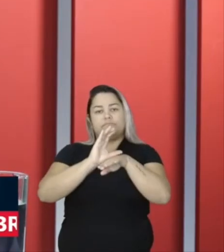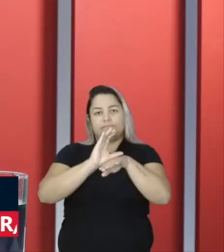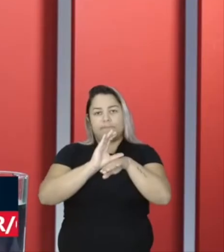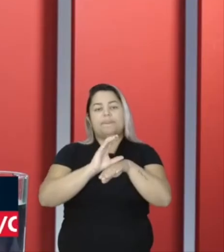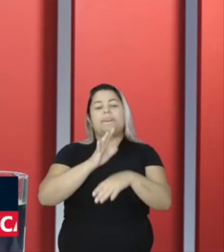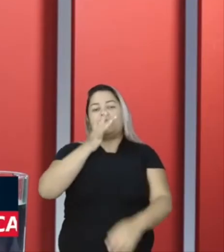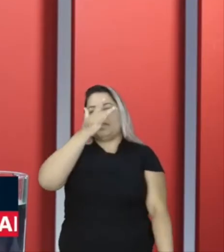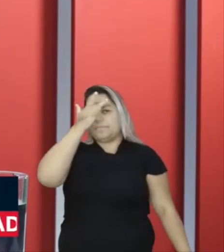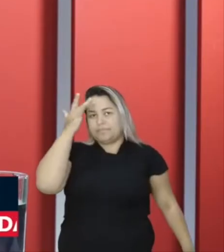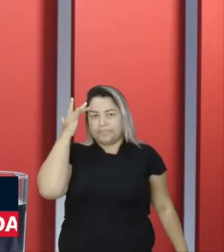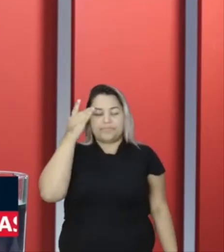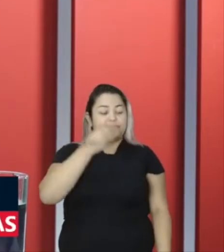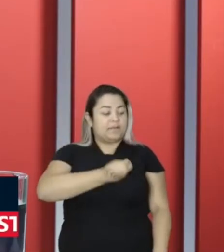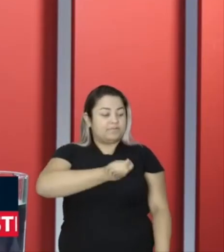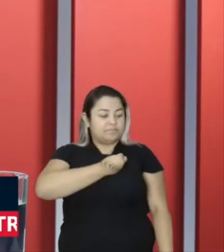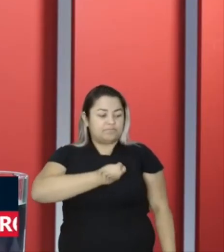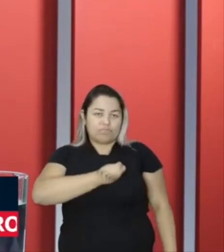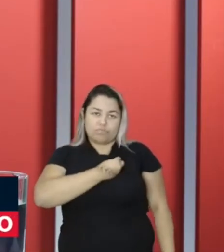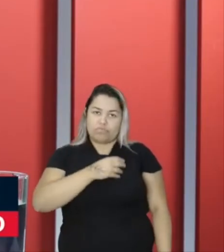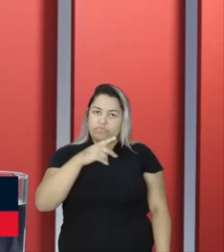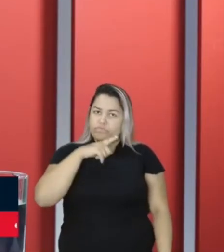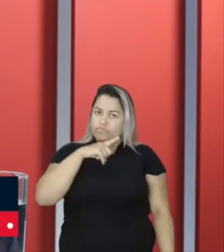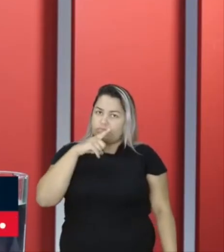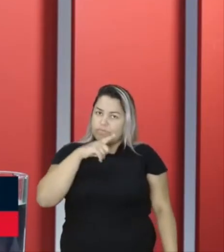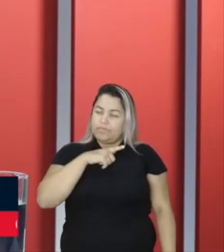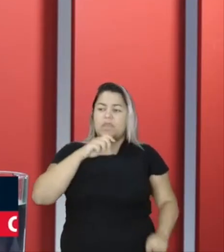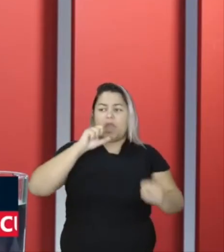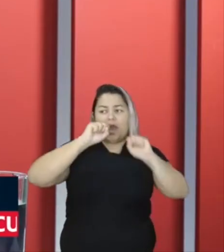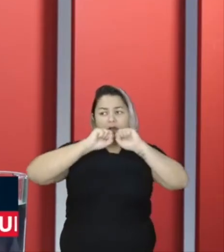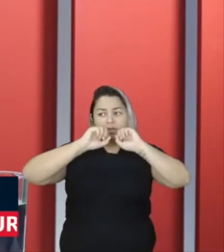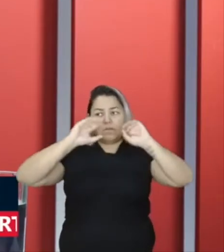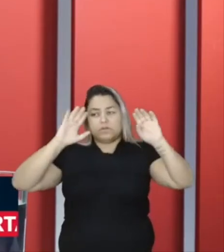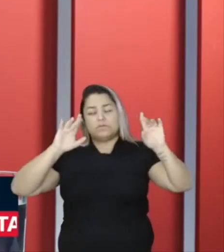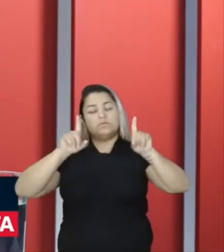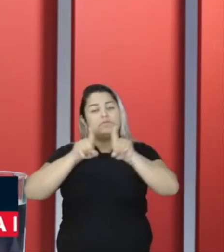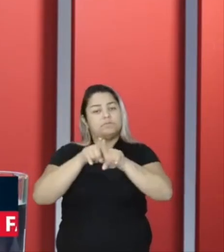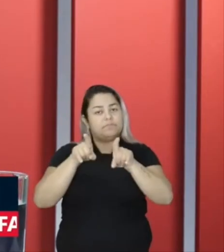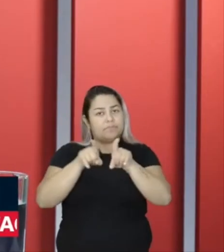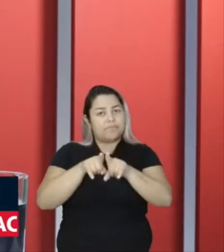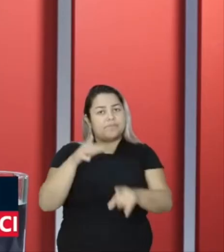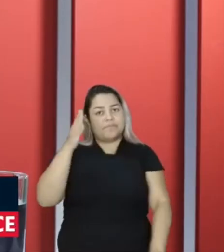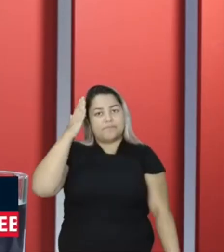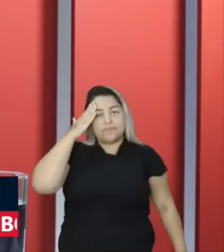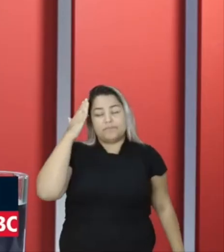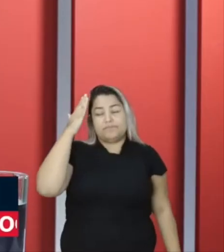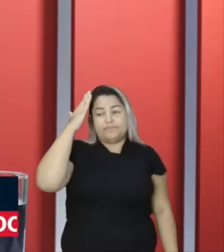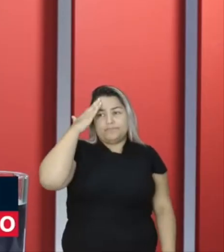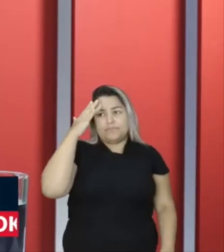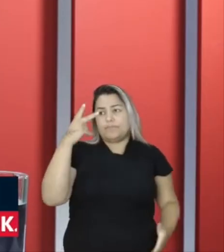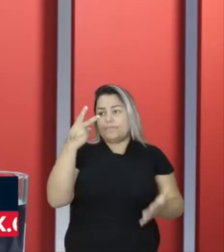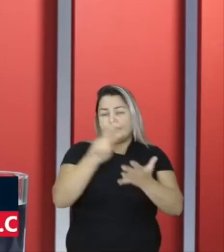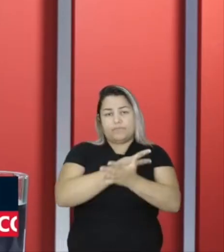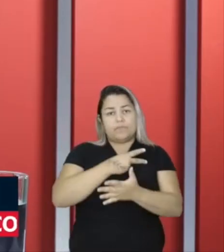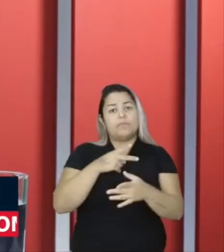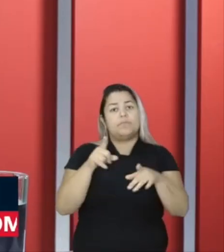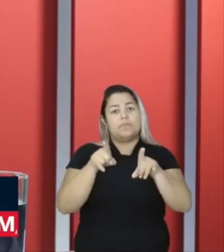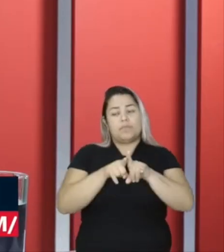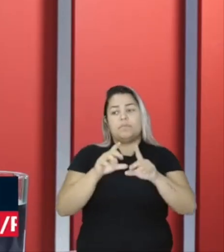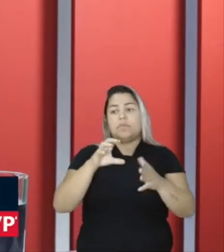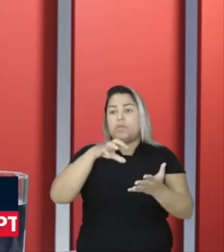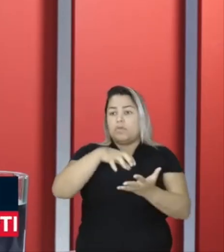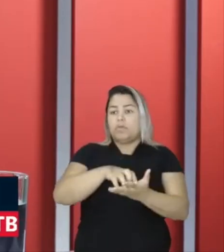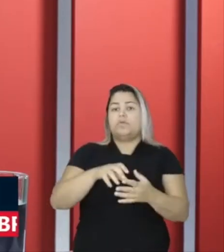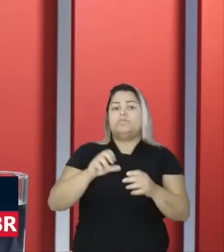que participam tenham a transparência de saber o que é que está acontecendo naquele setor, possa